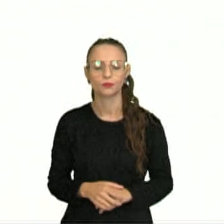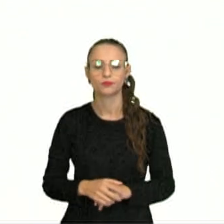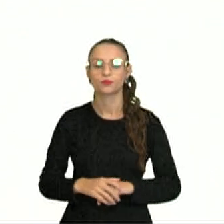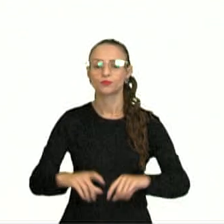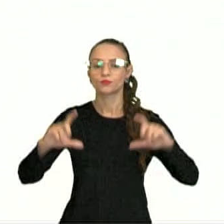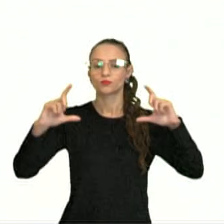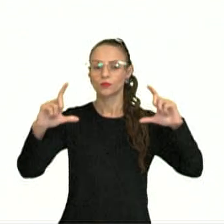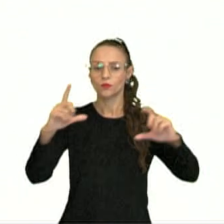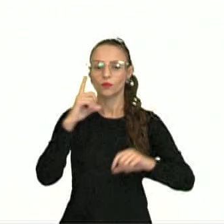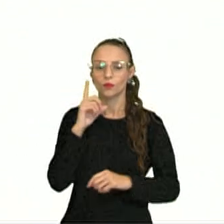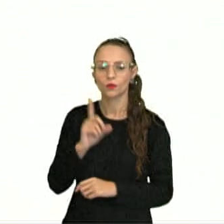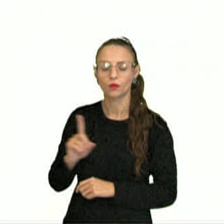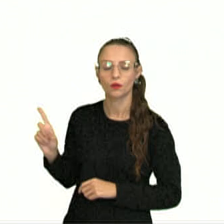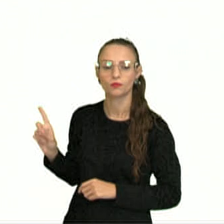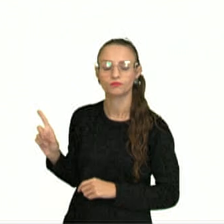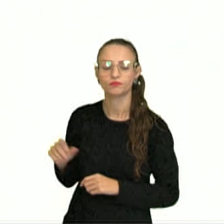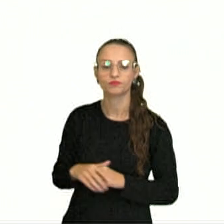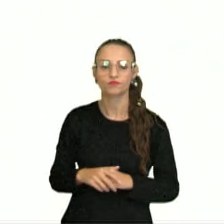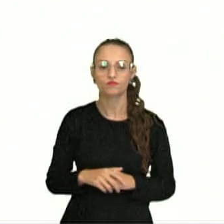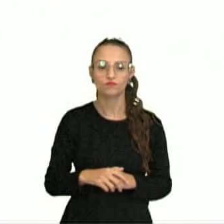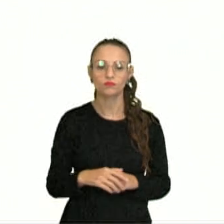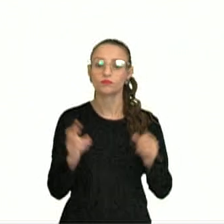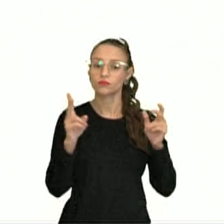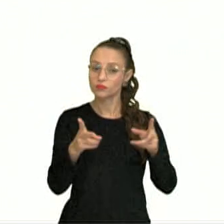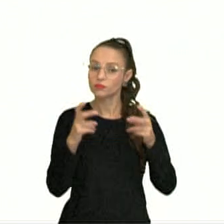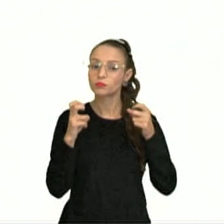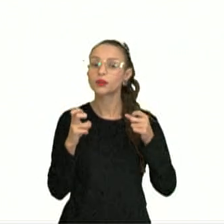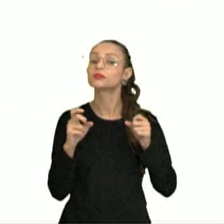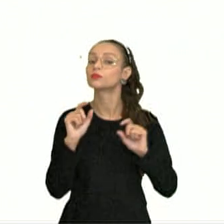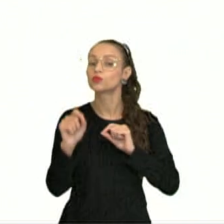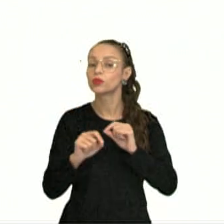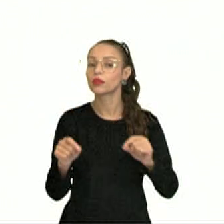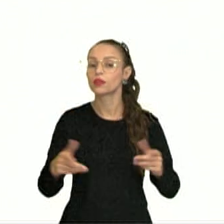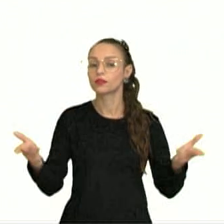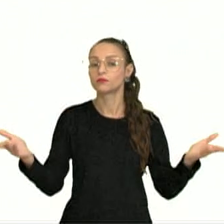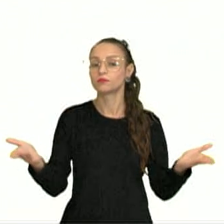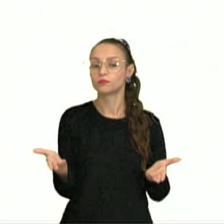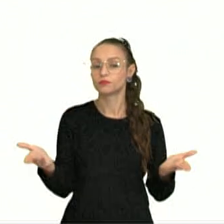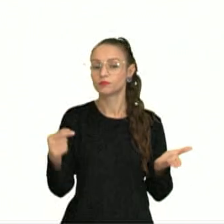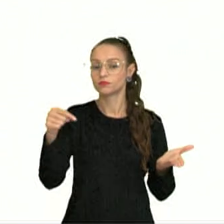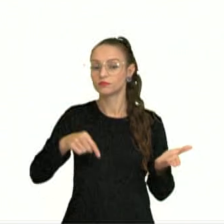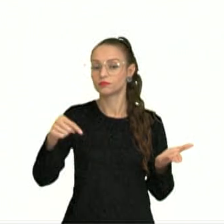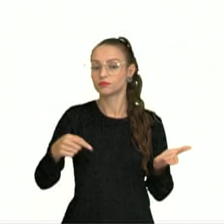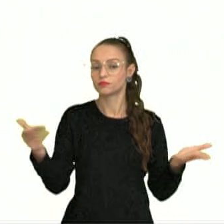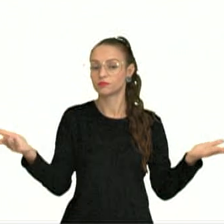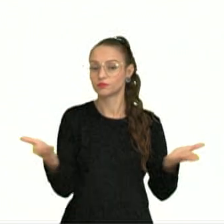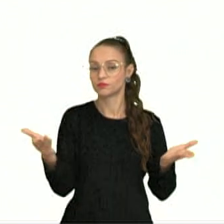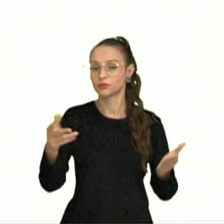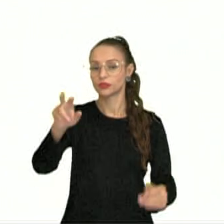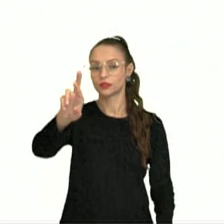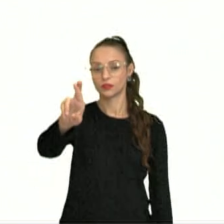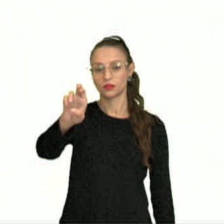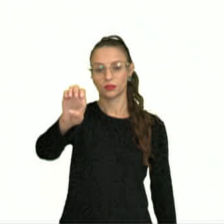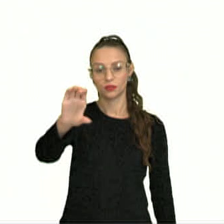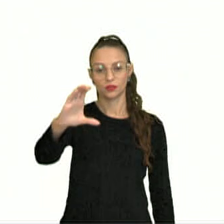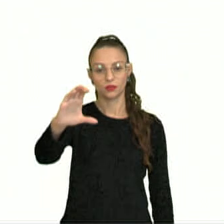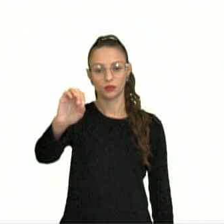né? E eu percebo que foi usado o tempo presente, recolhe,